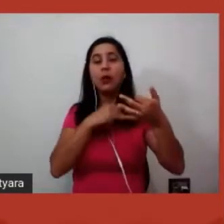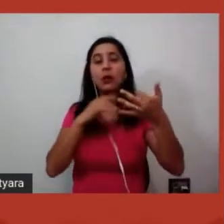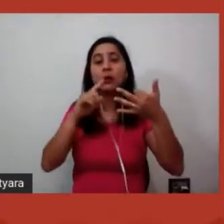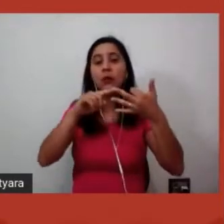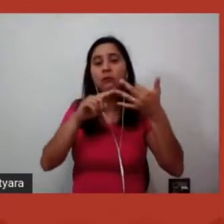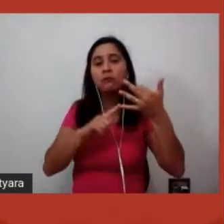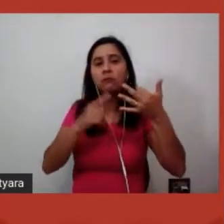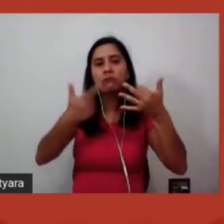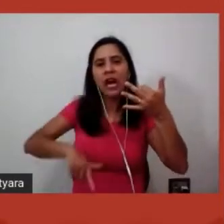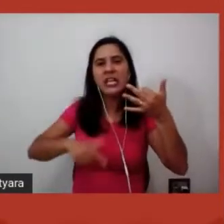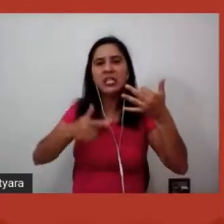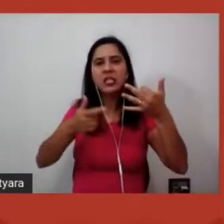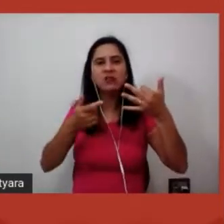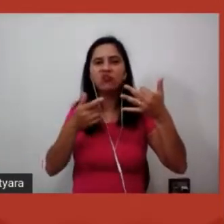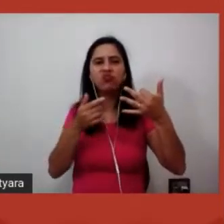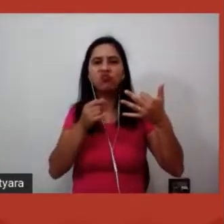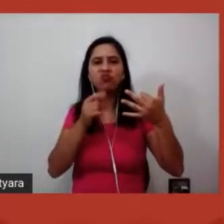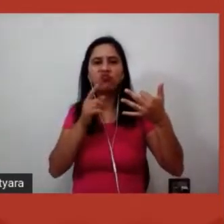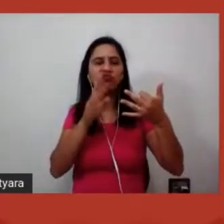que mais?